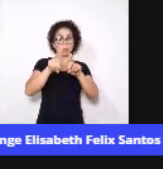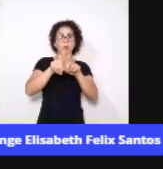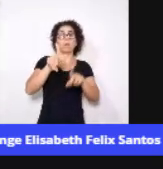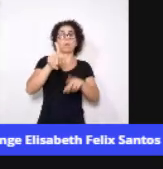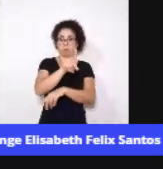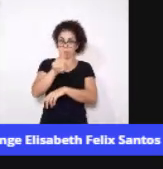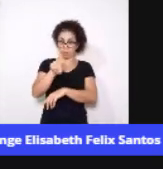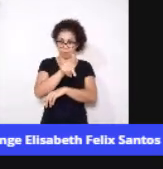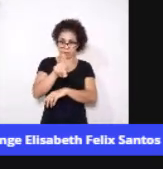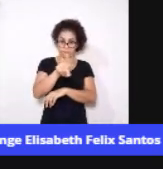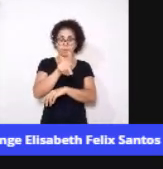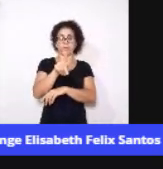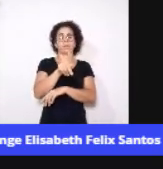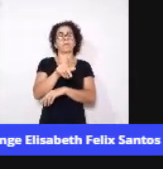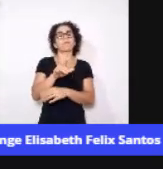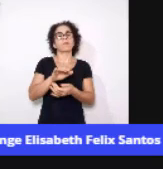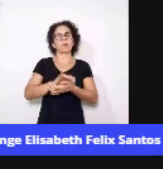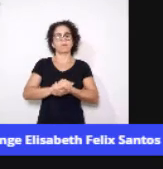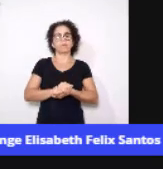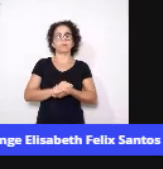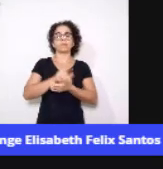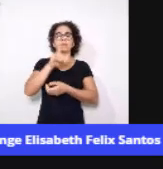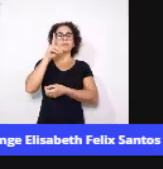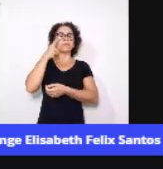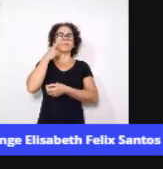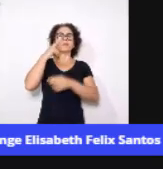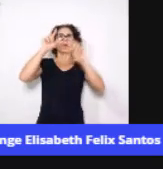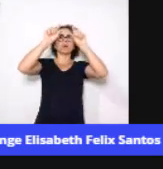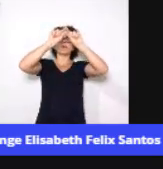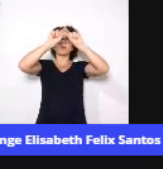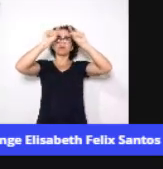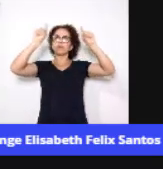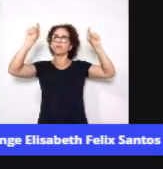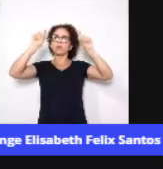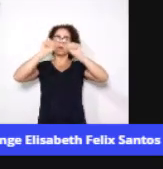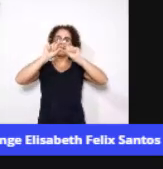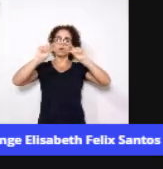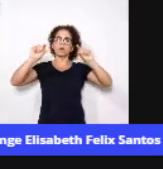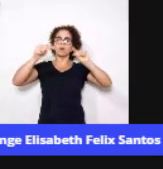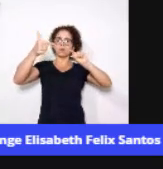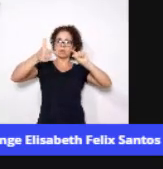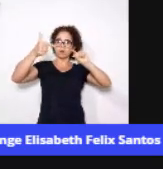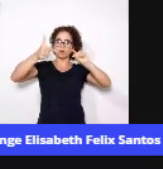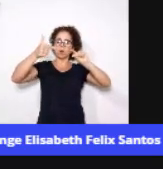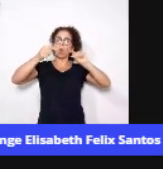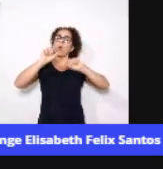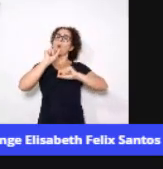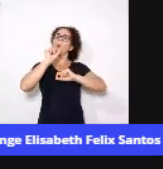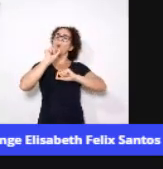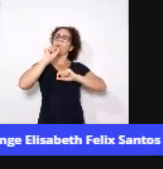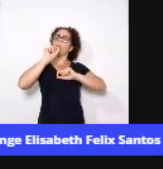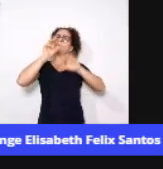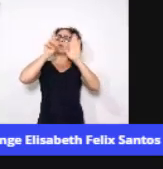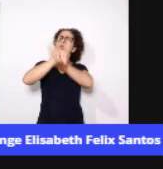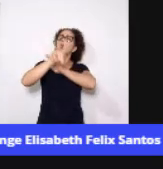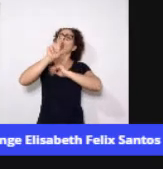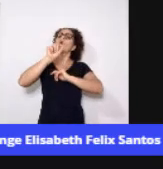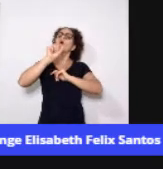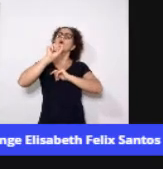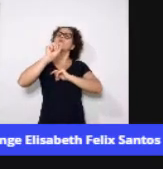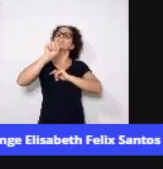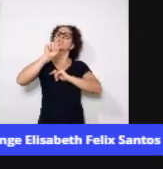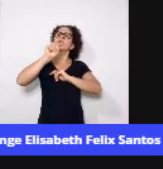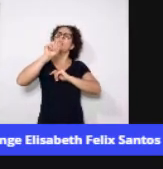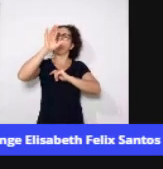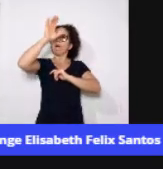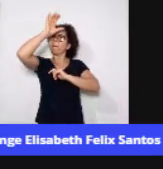na segunda linha, nós temos ali, ó, o que você aprendeu na quarentena? O que você está aprendendo,